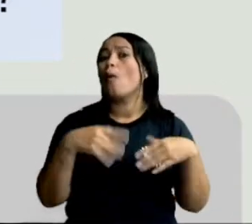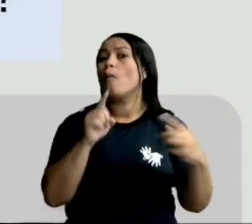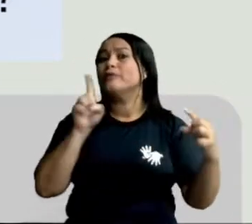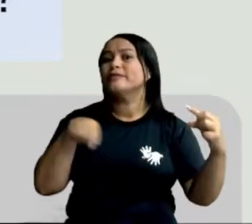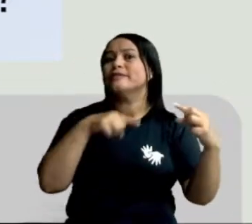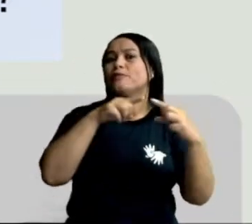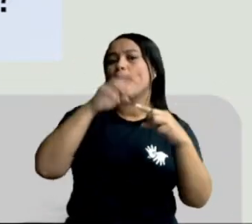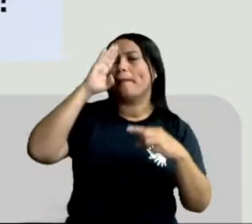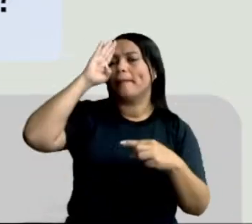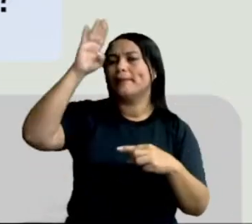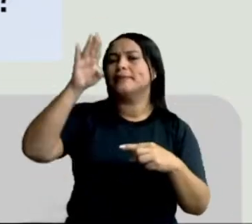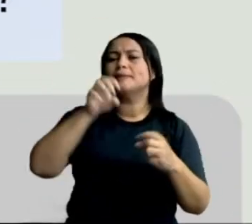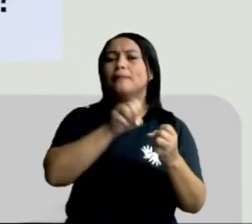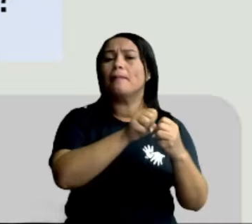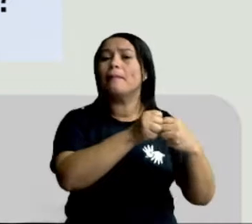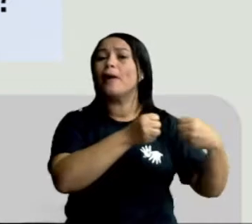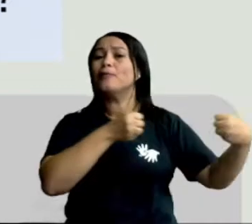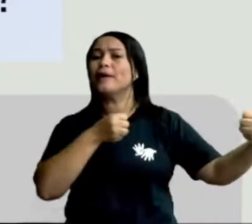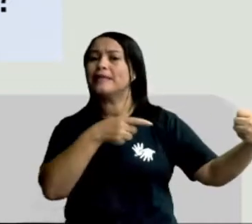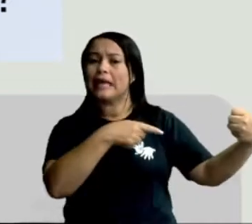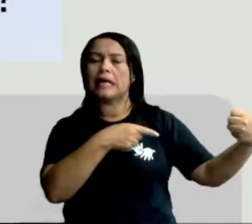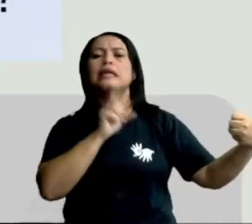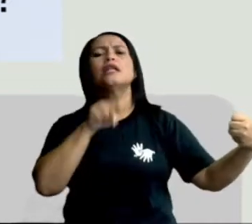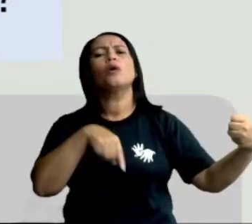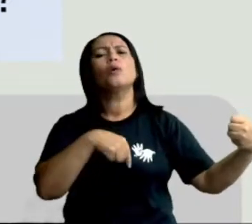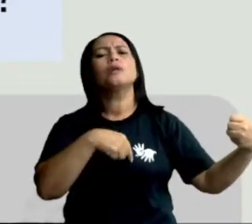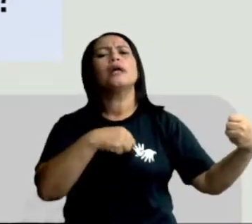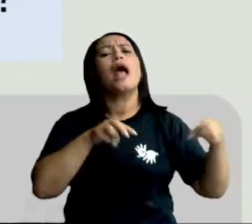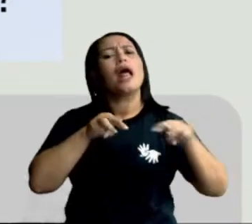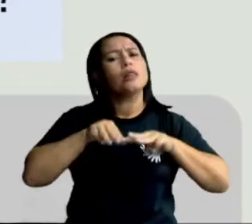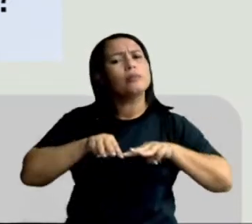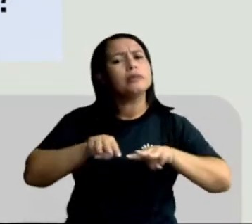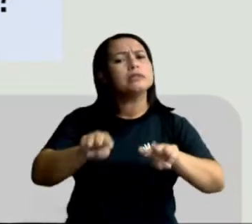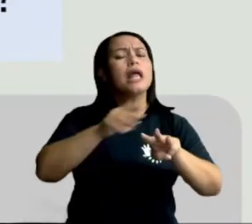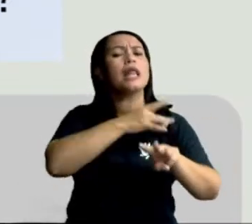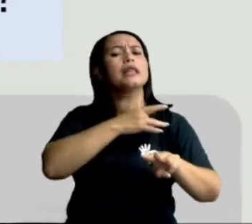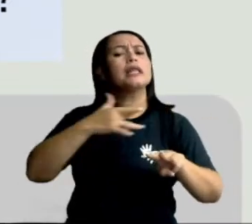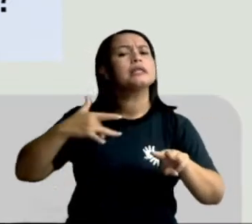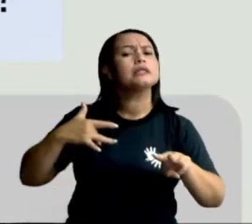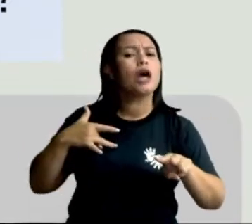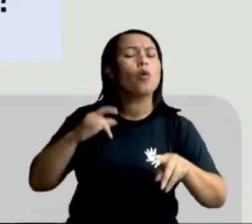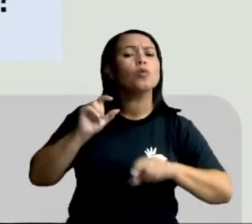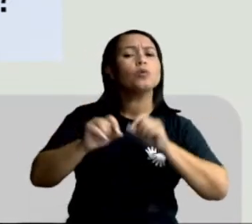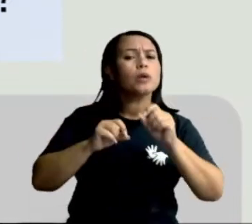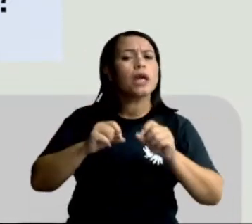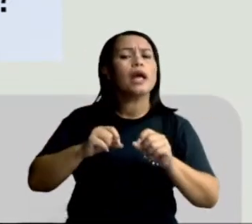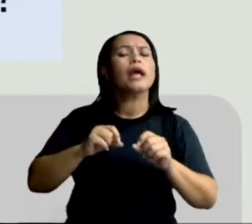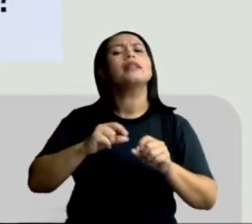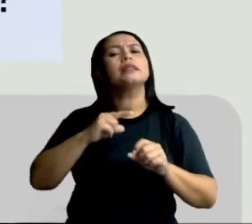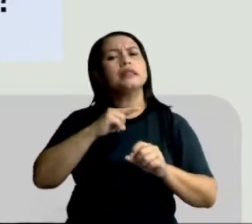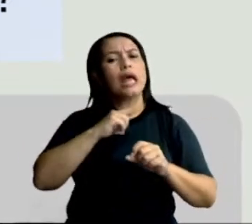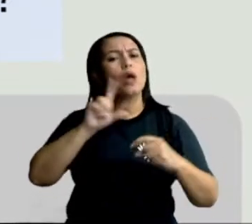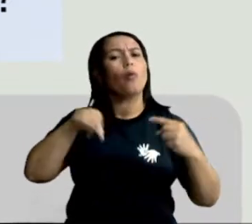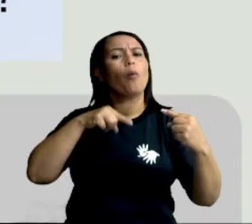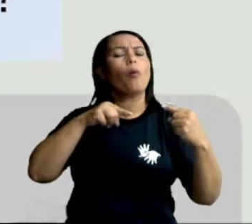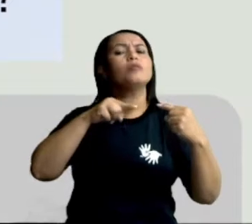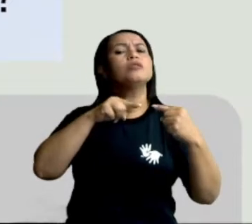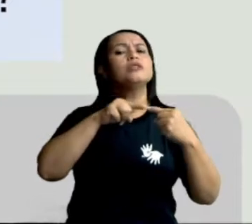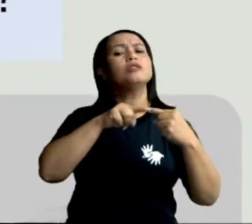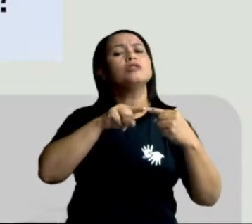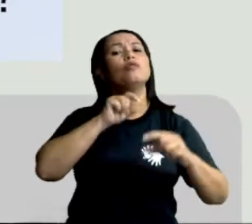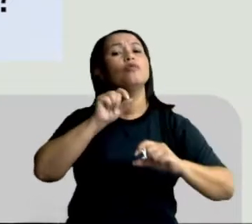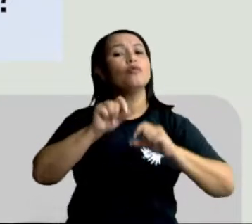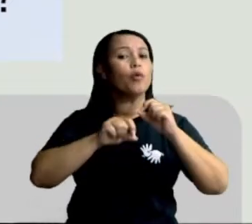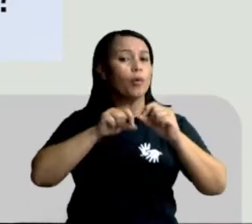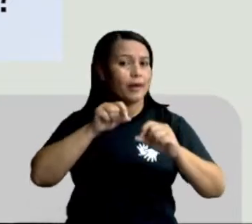esse cartaz, ele é do Ministério da Saúde e ele traz um objetivo. O objetivo